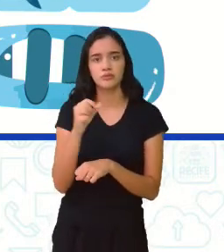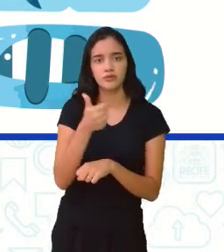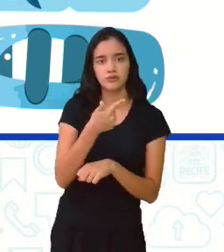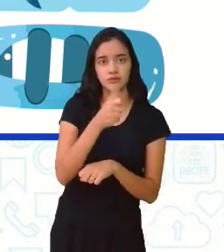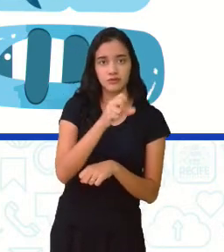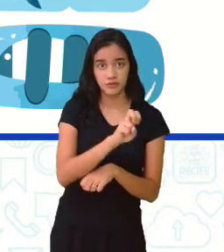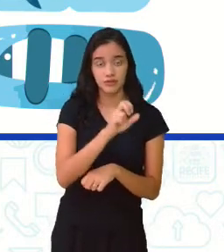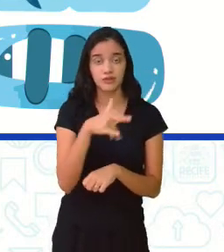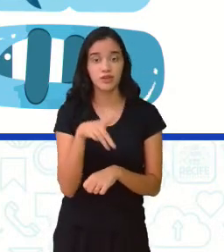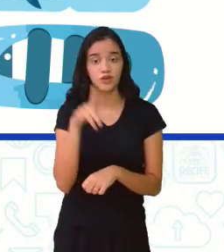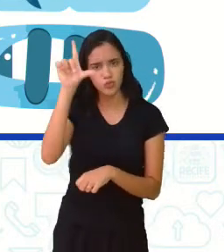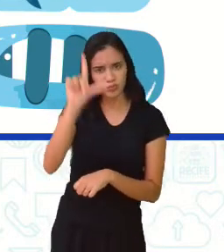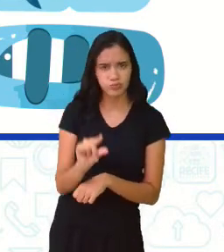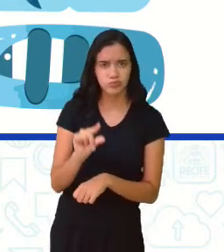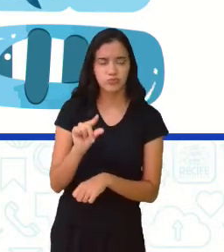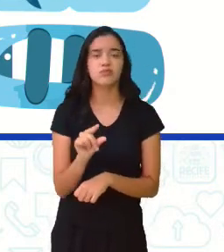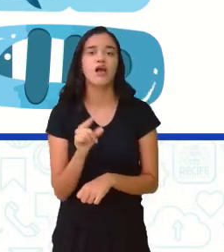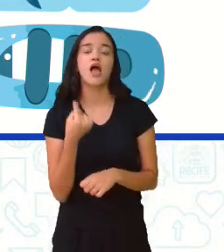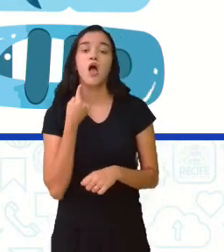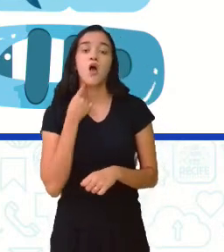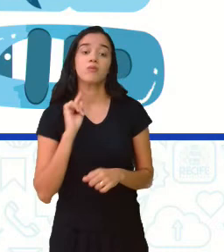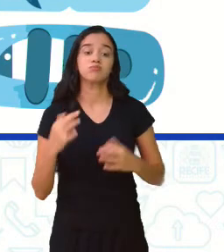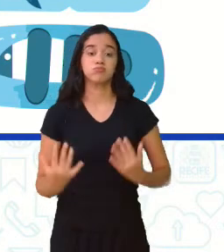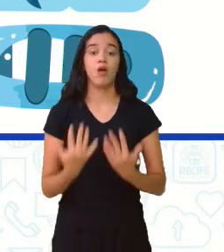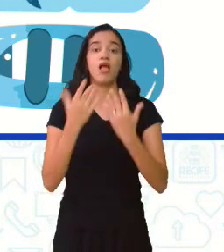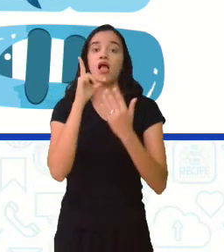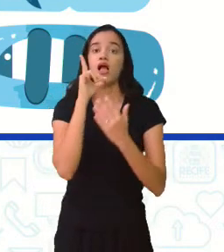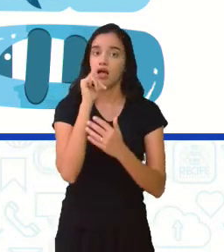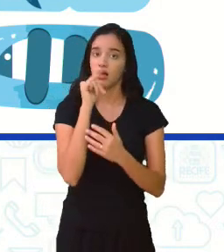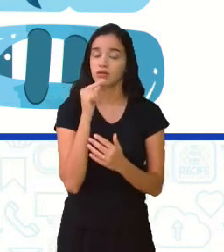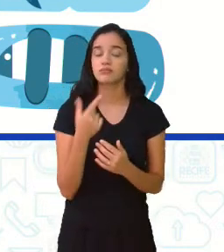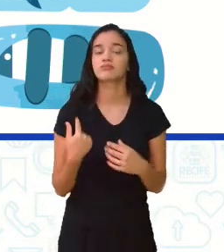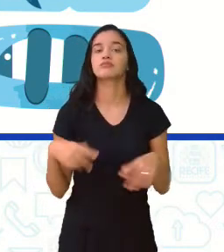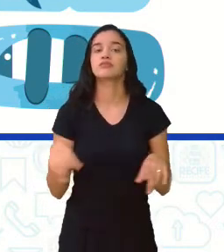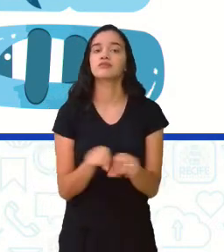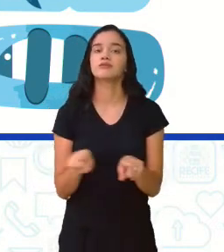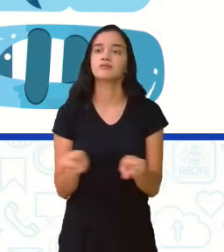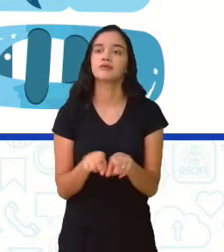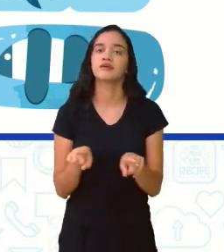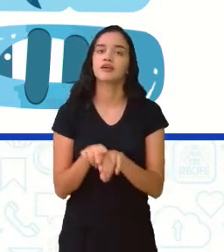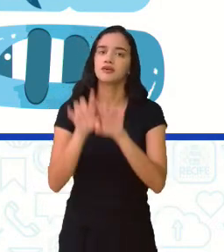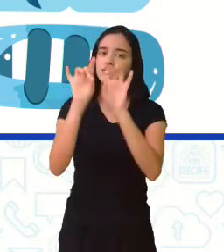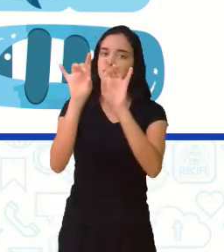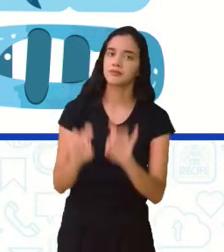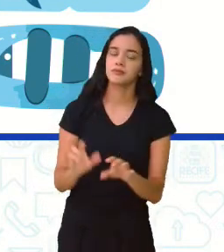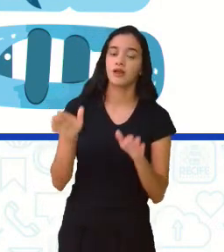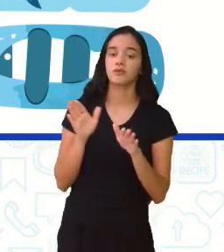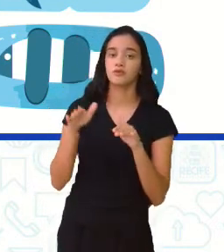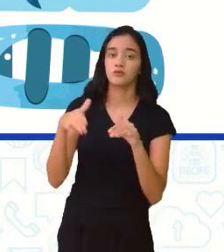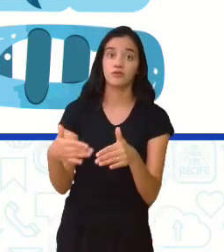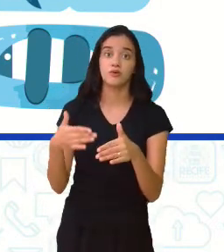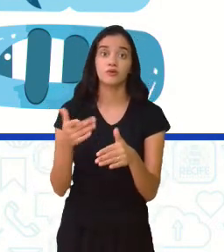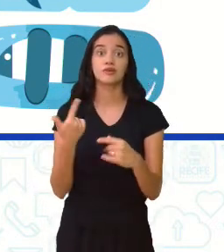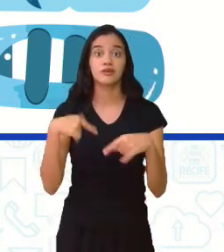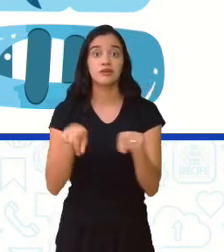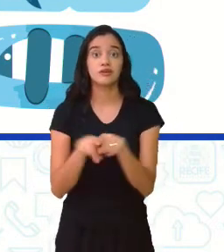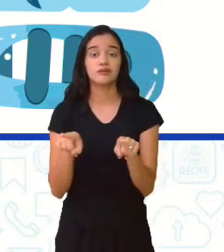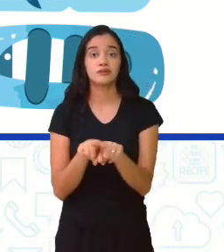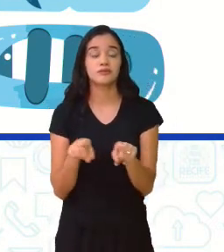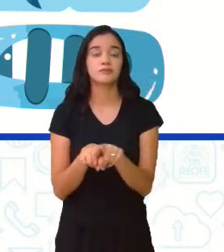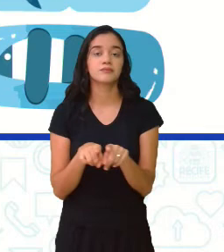reduzir significativamente a poluição marinha de todos os tipos, especialmente a advinda de atividades